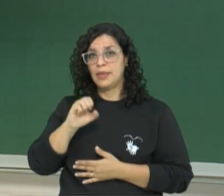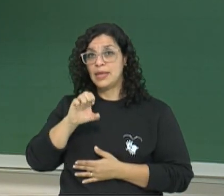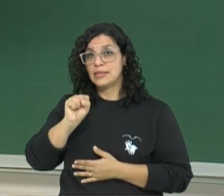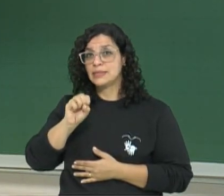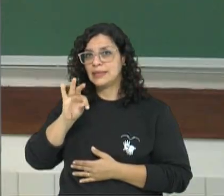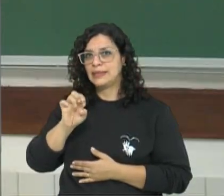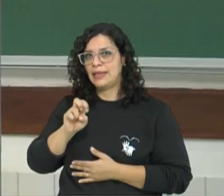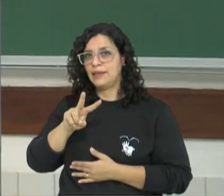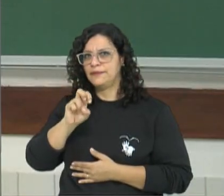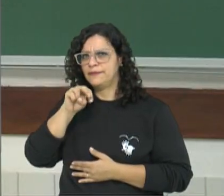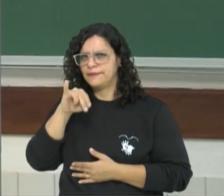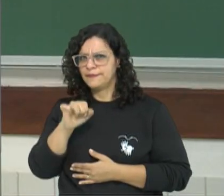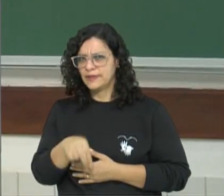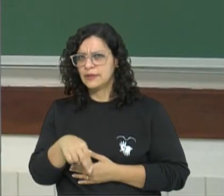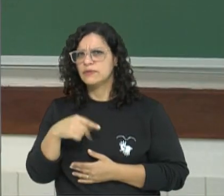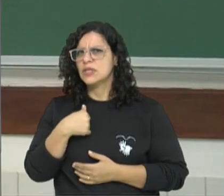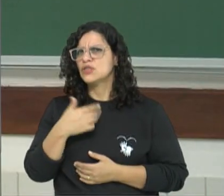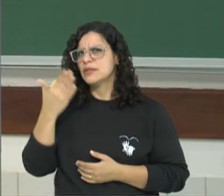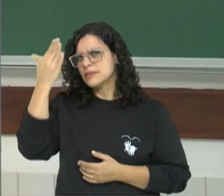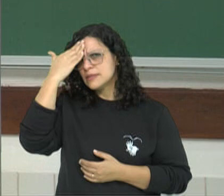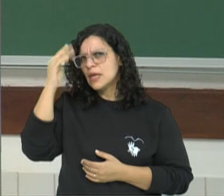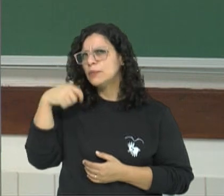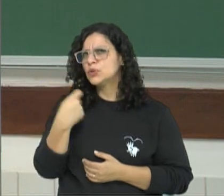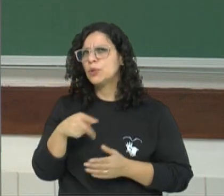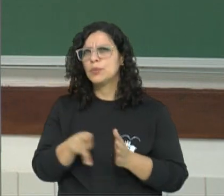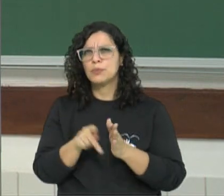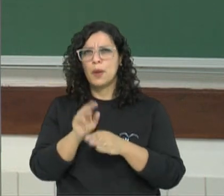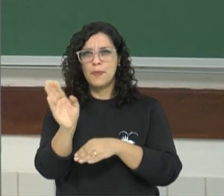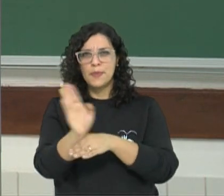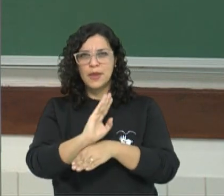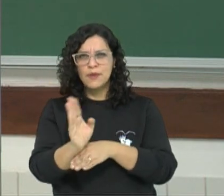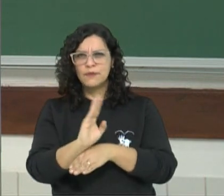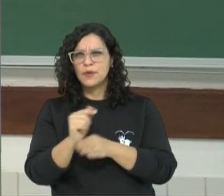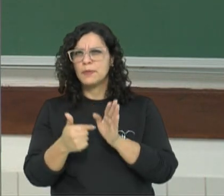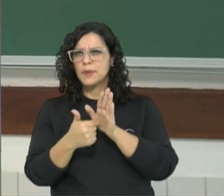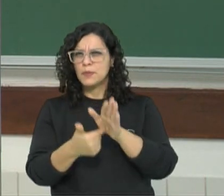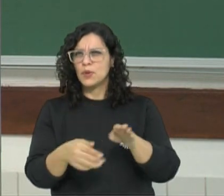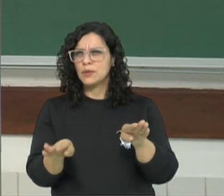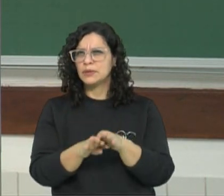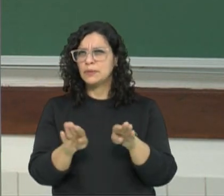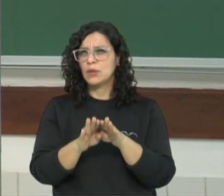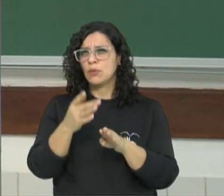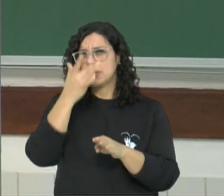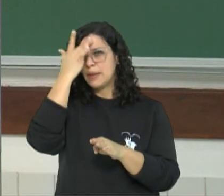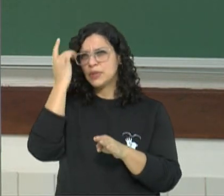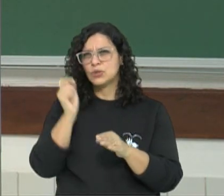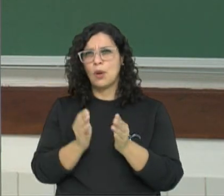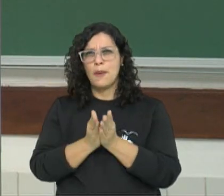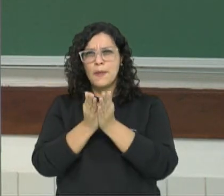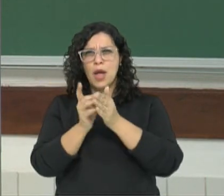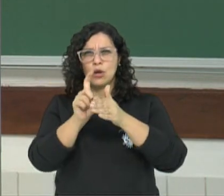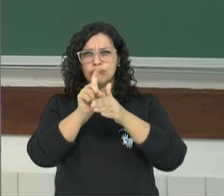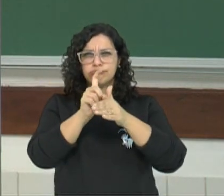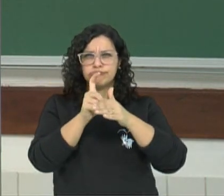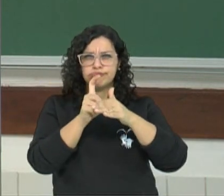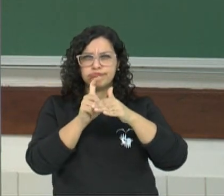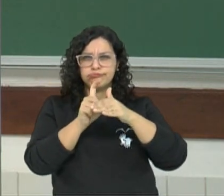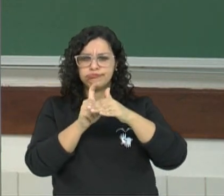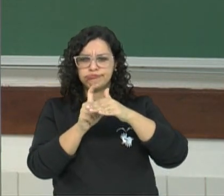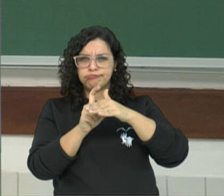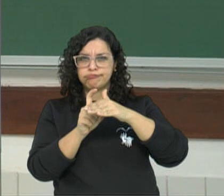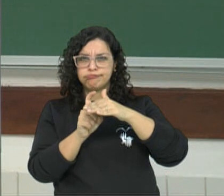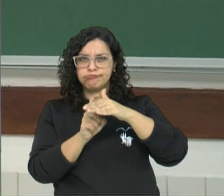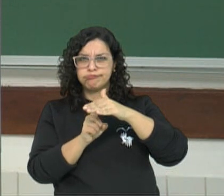Stevens. Você já deve ter ouvido falar aí, né, em filmes e tudo mais, que quando um submarino ele está a uma